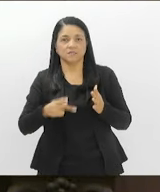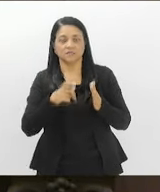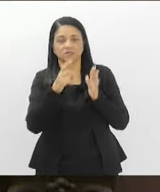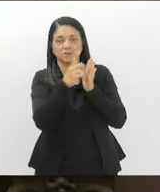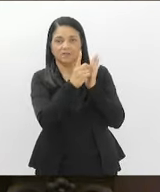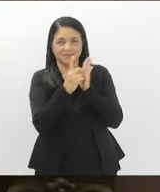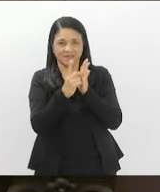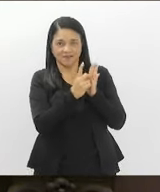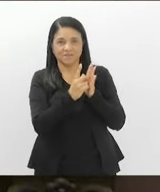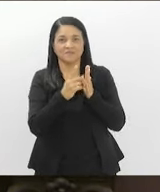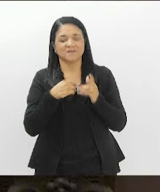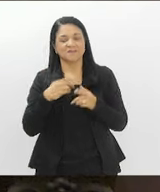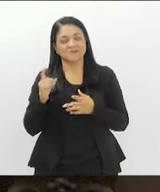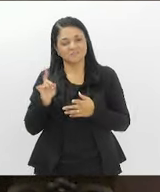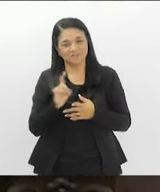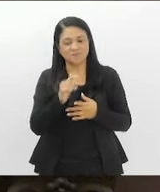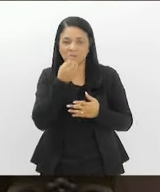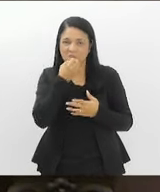quietinho, seja sempre bem-vindo.